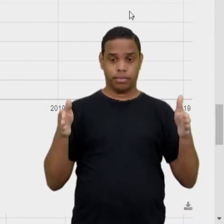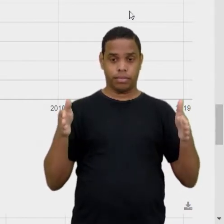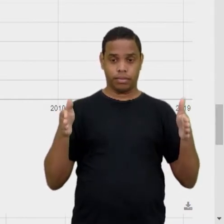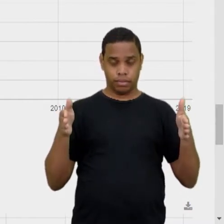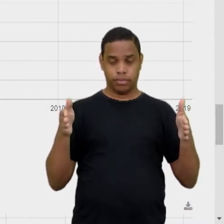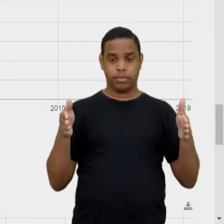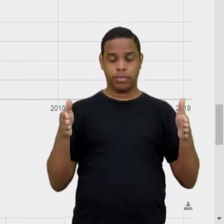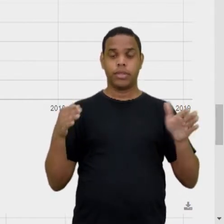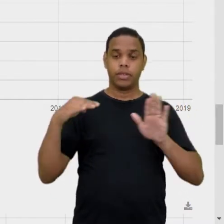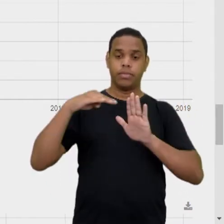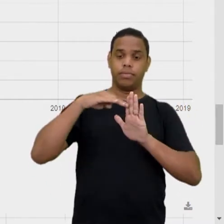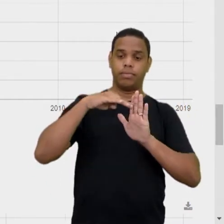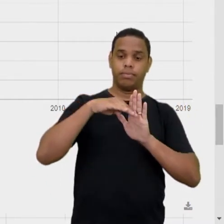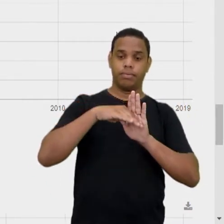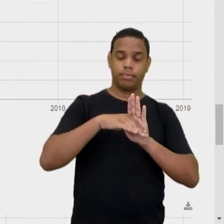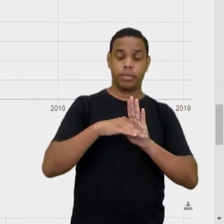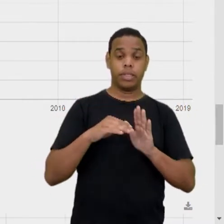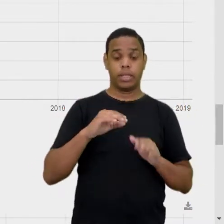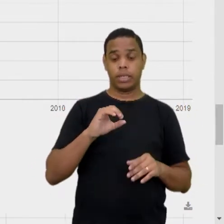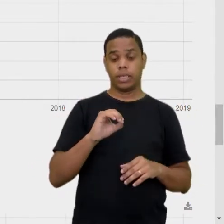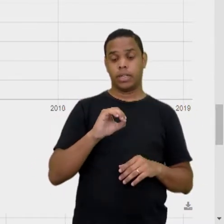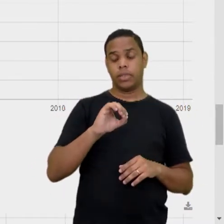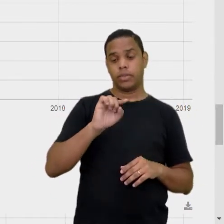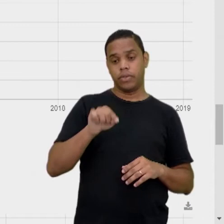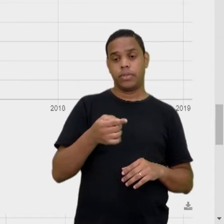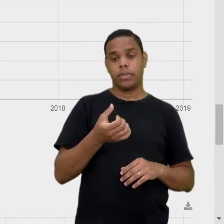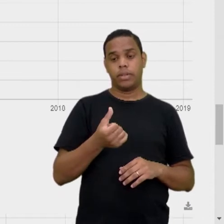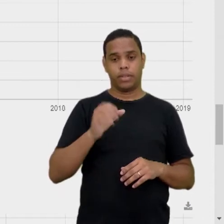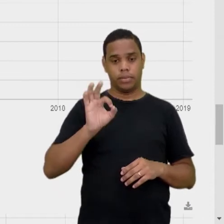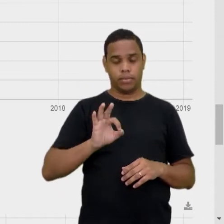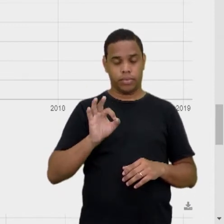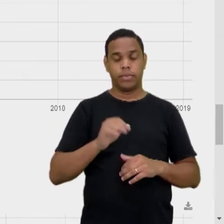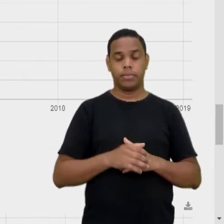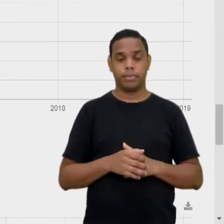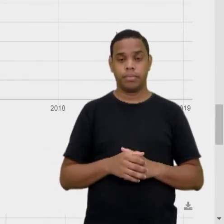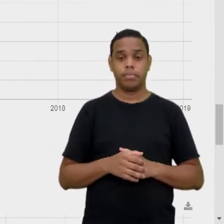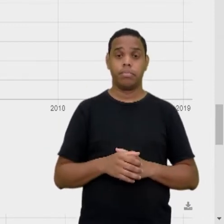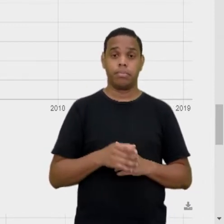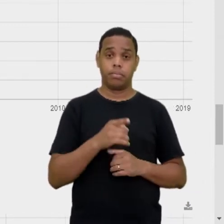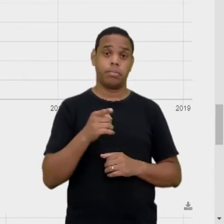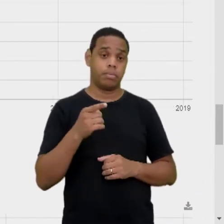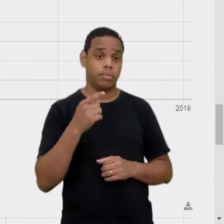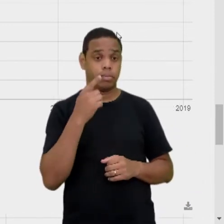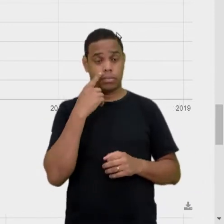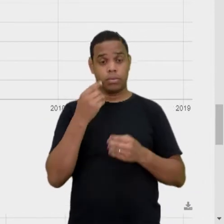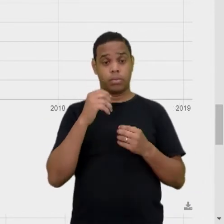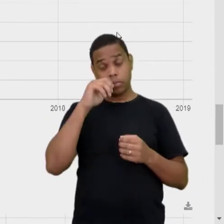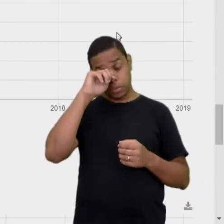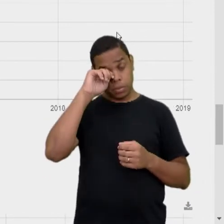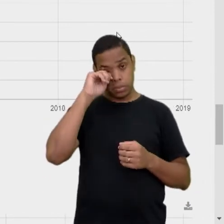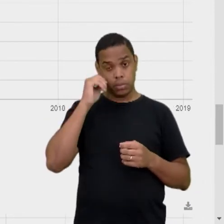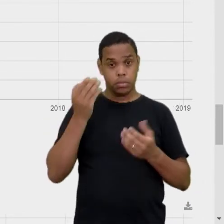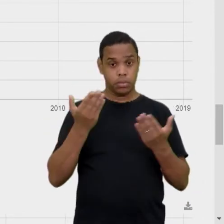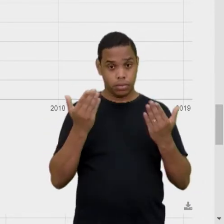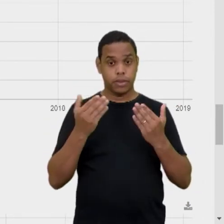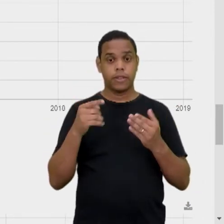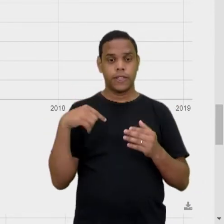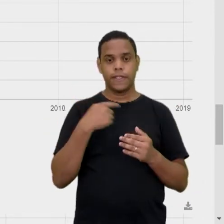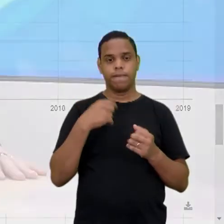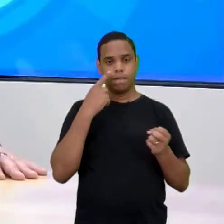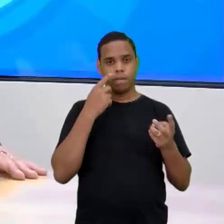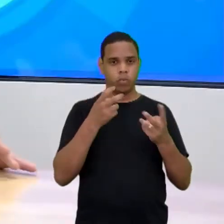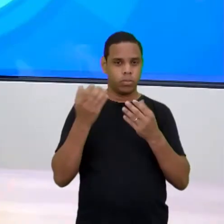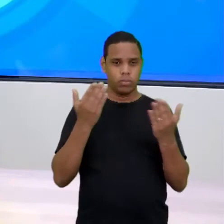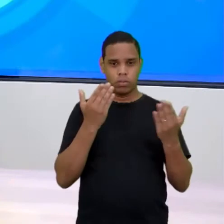a taxa ela caiu aí de 0,6 pontos, né? Se a gente for analisar, né, a gente tem que ver aí